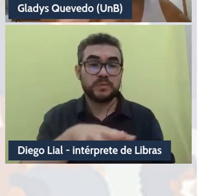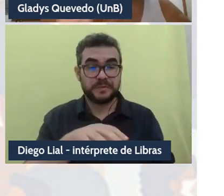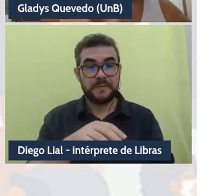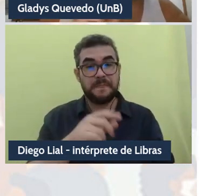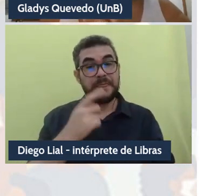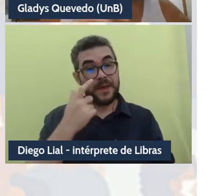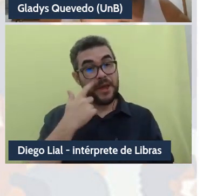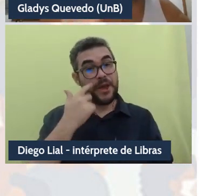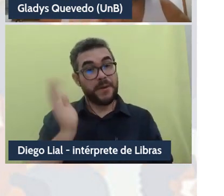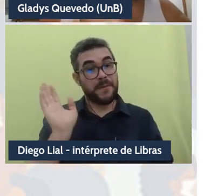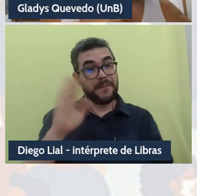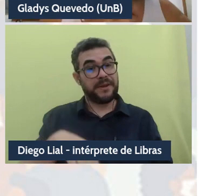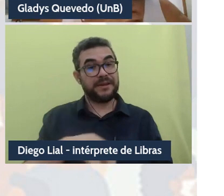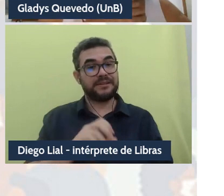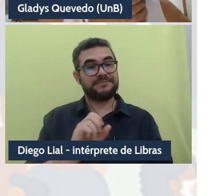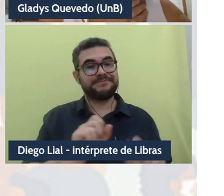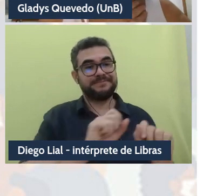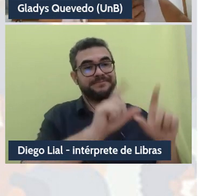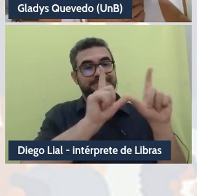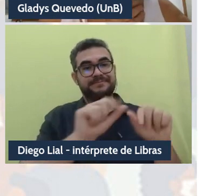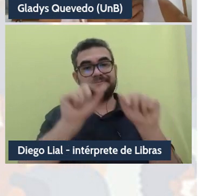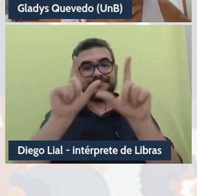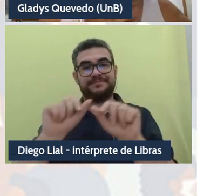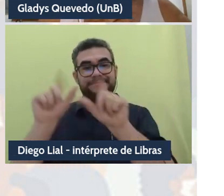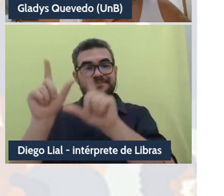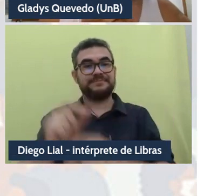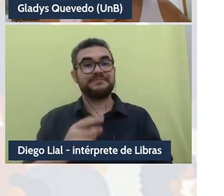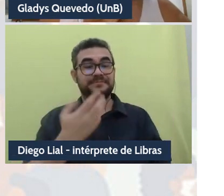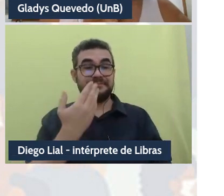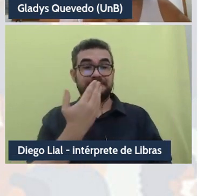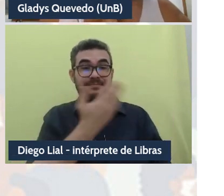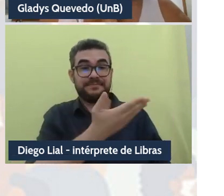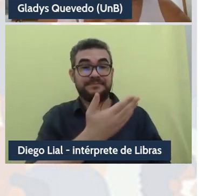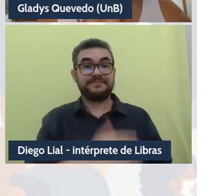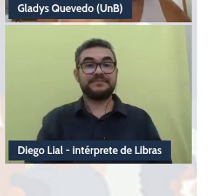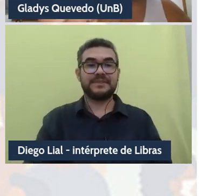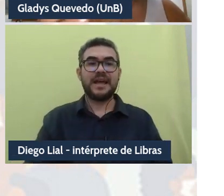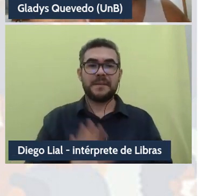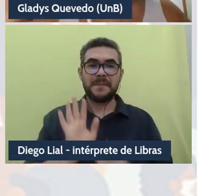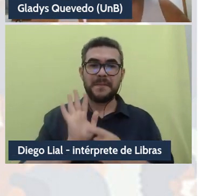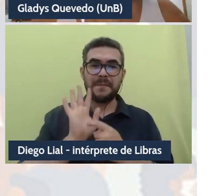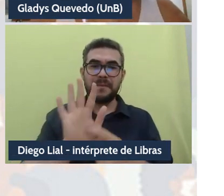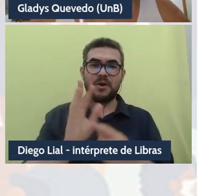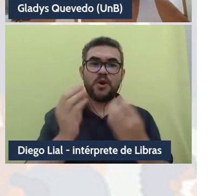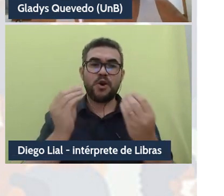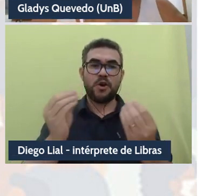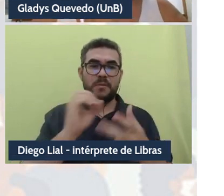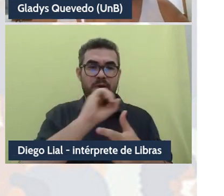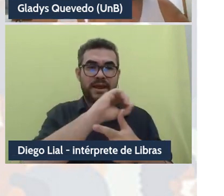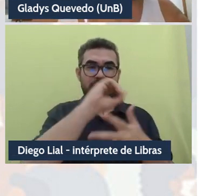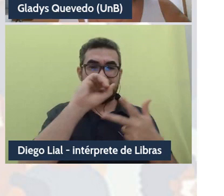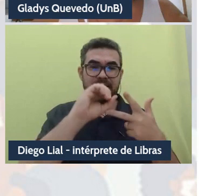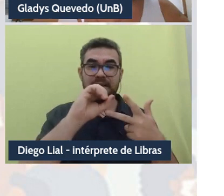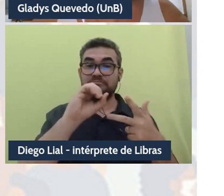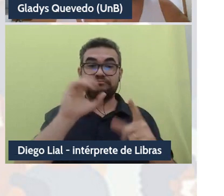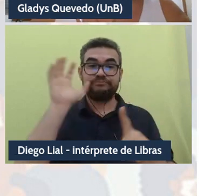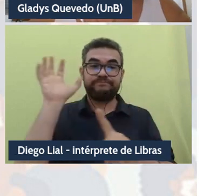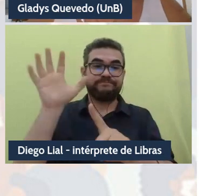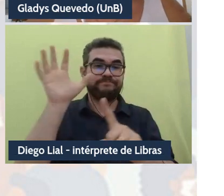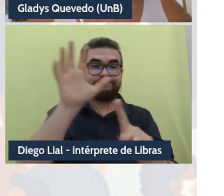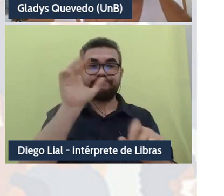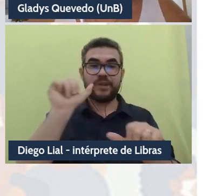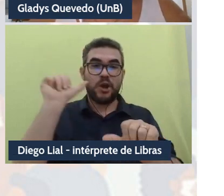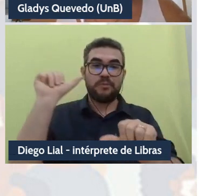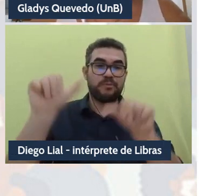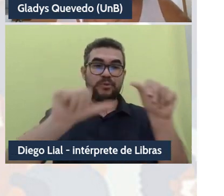dela algumas imagens, né, que conversam um pouquinho, que é o impacto de Antony na sociedade. Então, o que, que a gente tem aí? A gente vê hoje